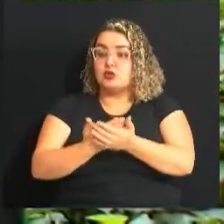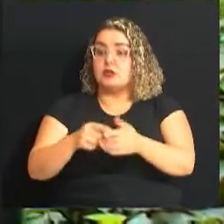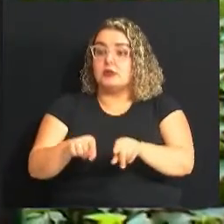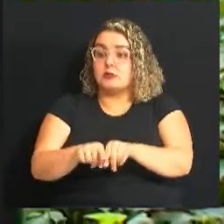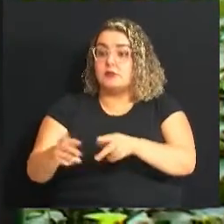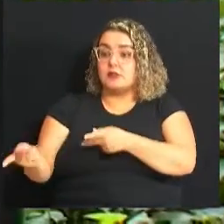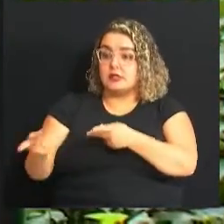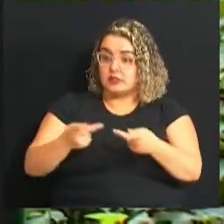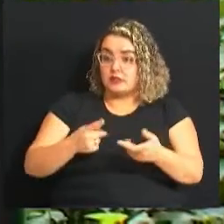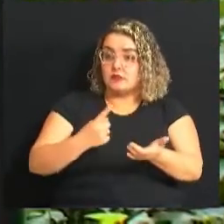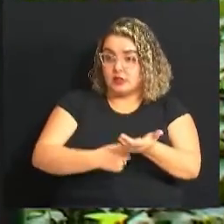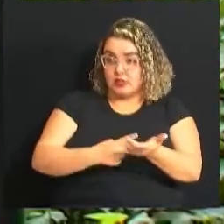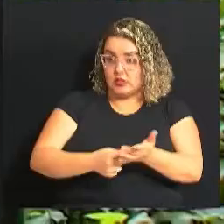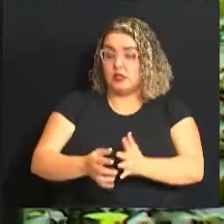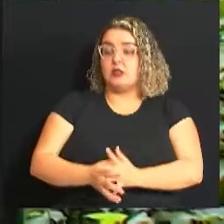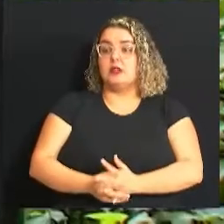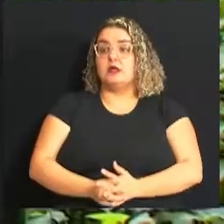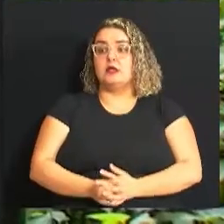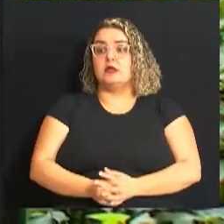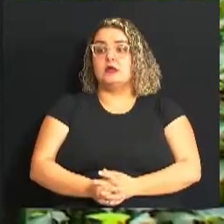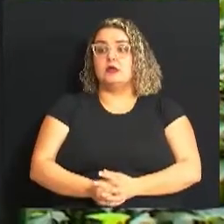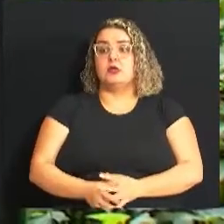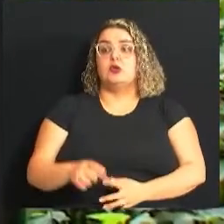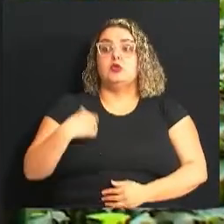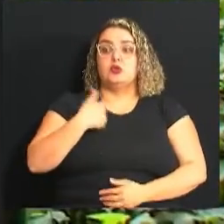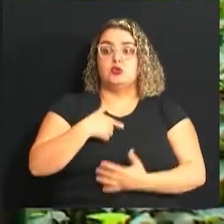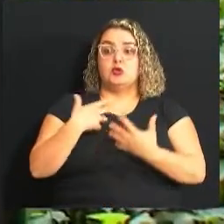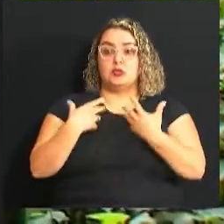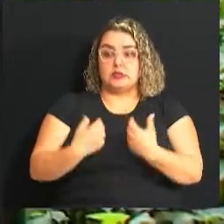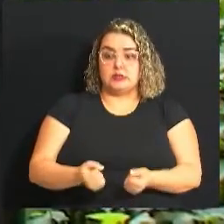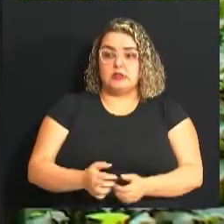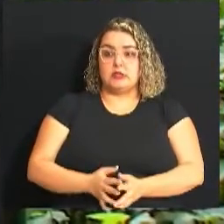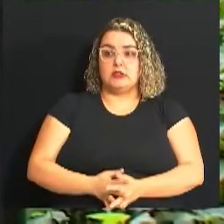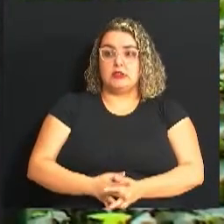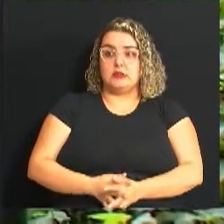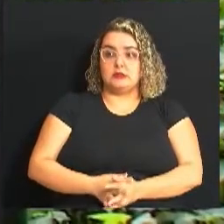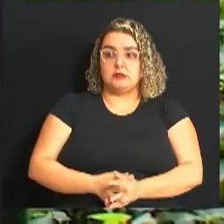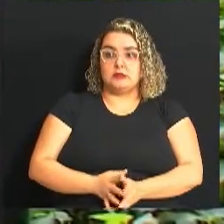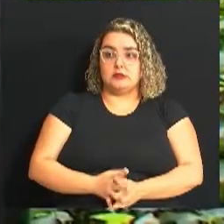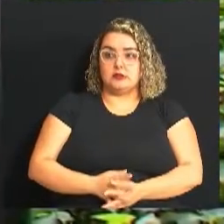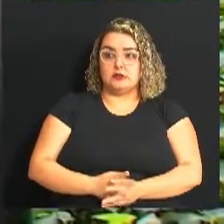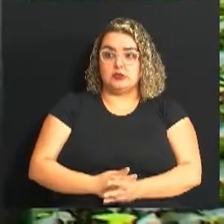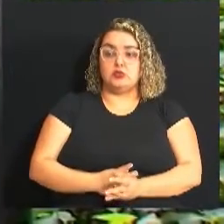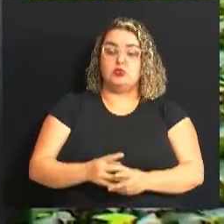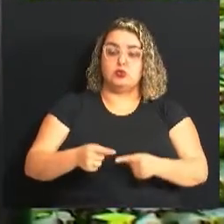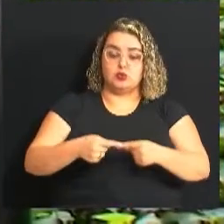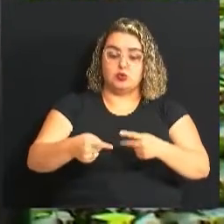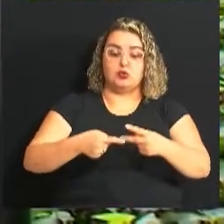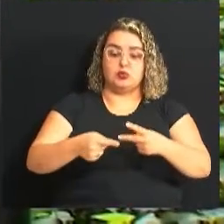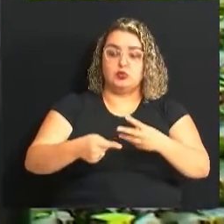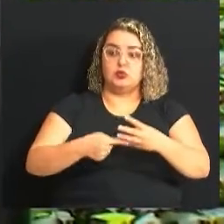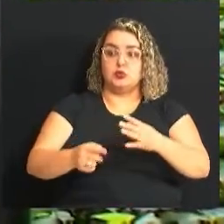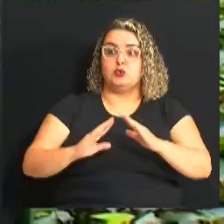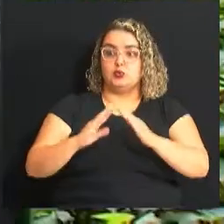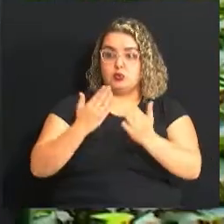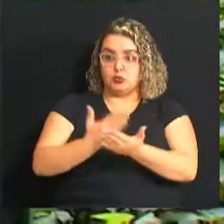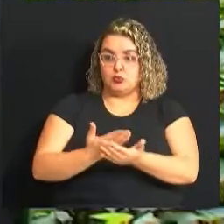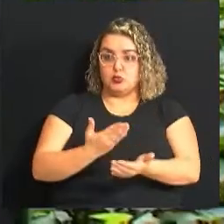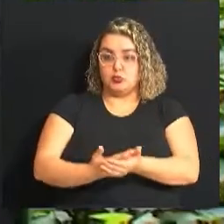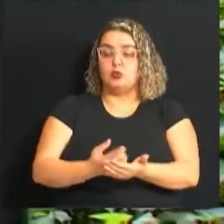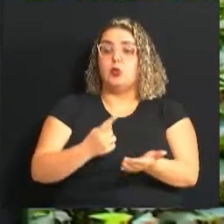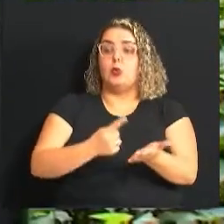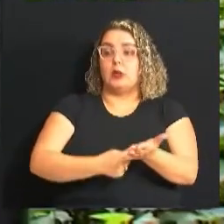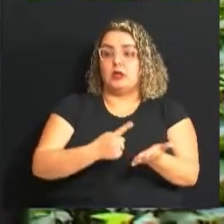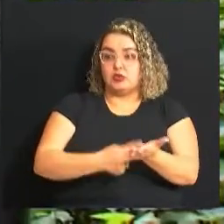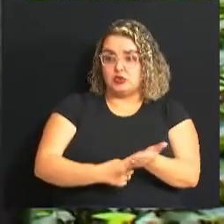têm que ser agendadas. Nós recebemos durante a semana as escolas. Então o agendamento